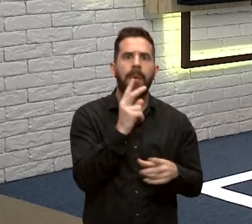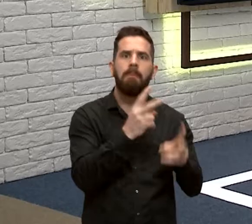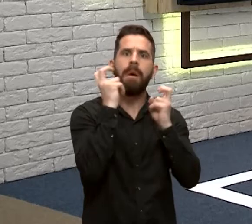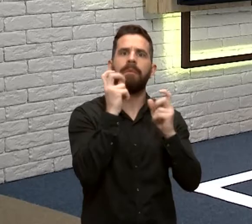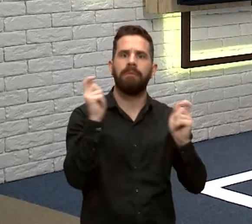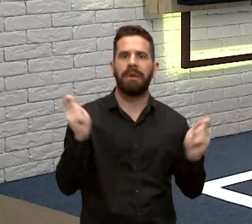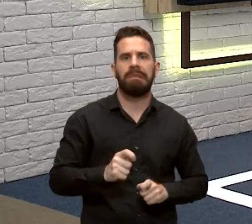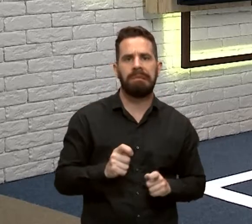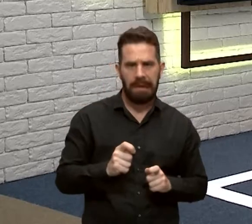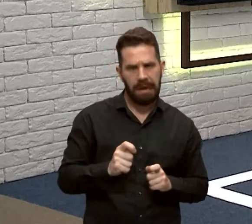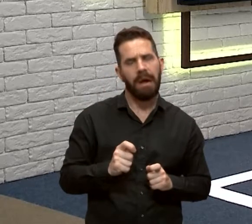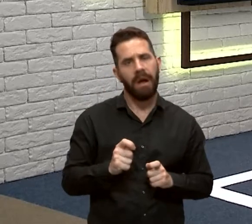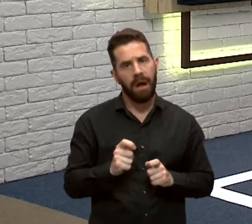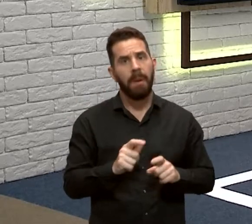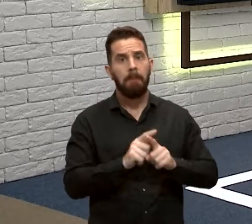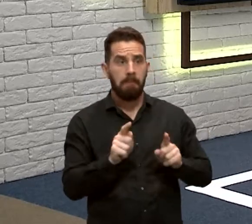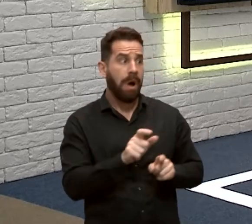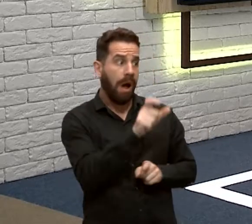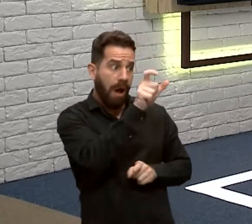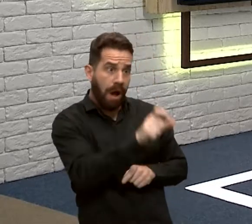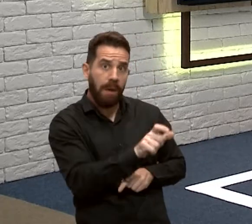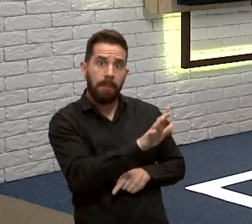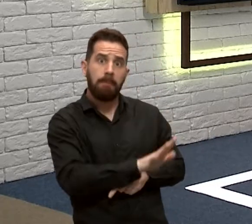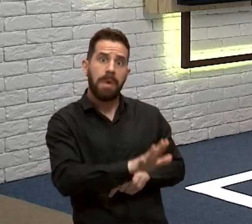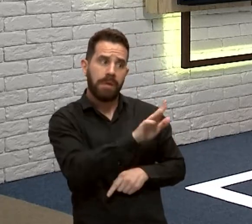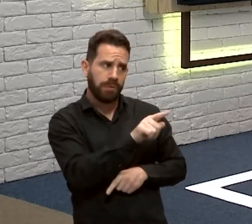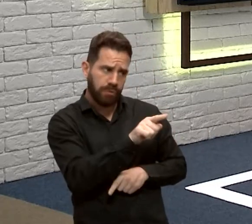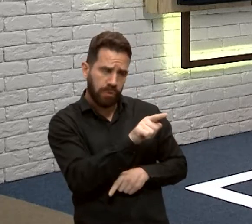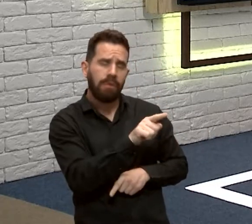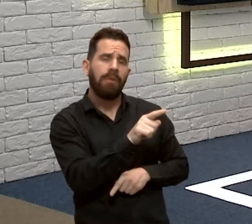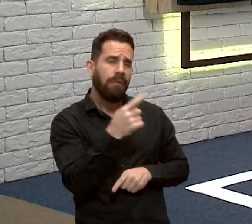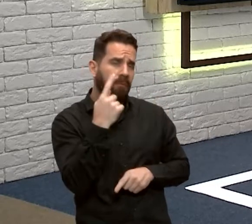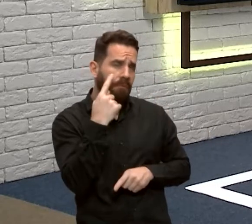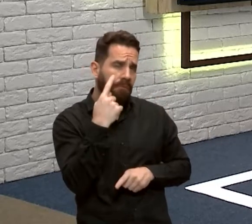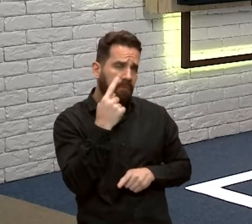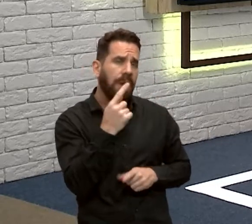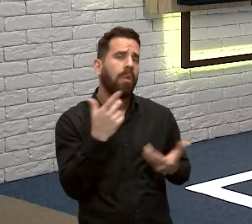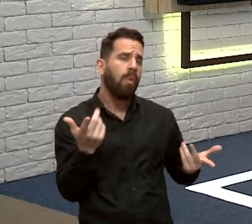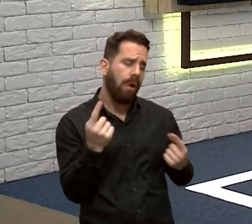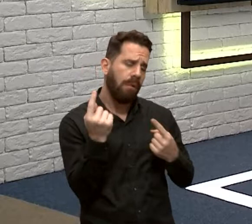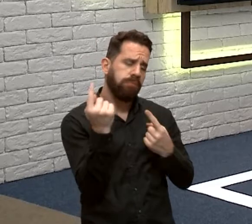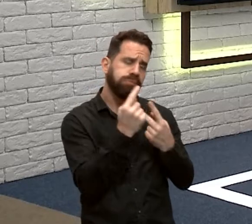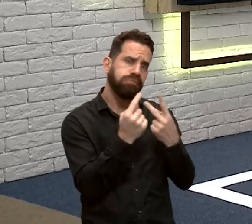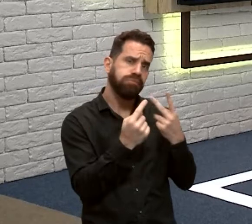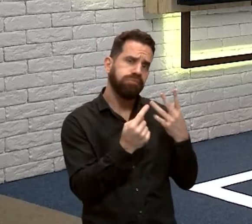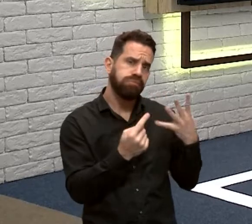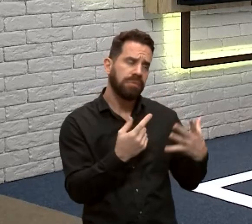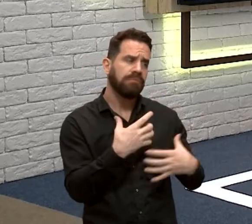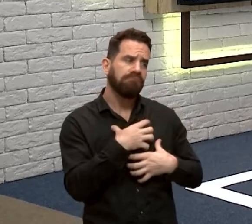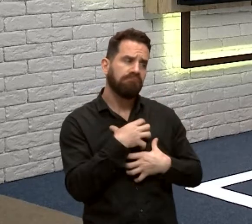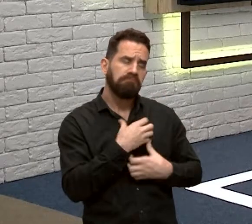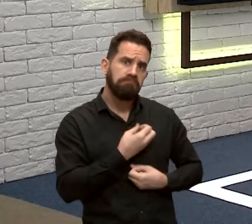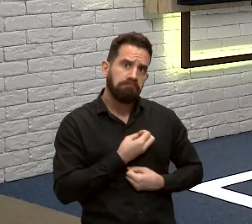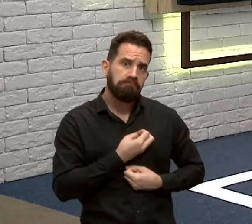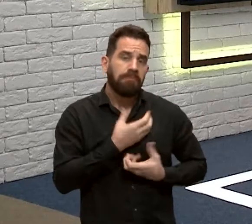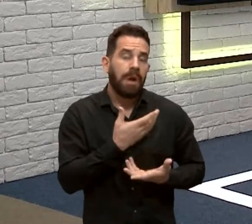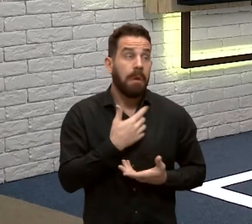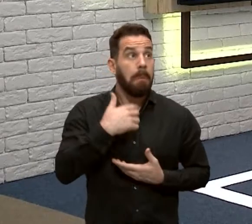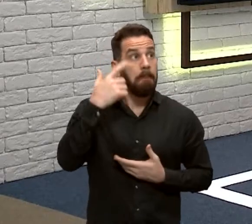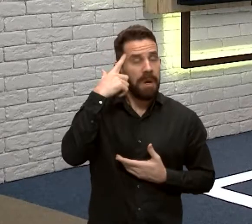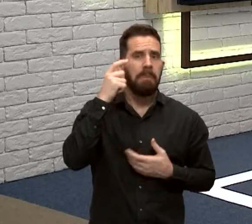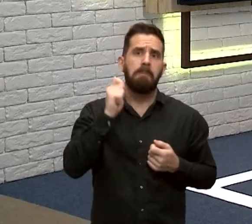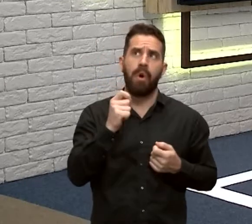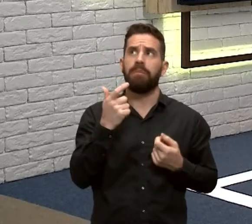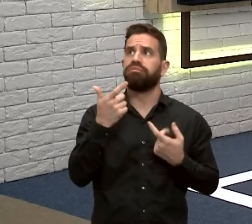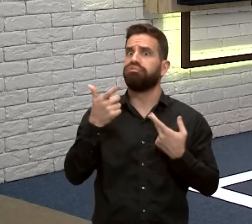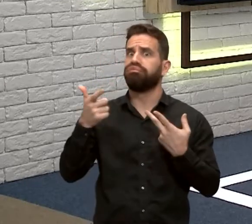perceber a outra pessoa, né, para identificar os sinais que podem ser, penso eu, os mais